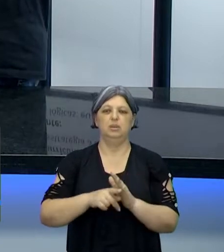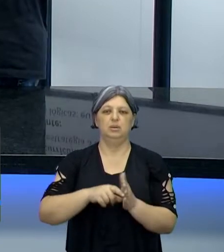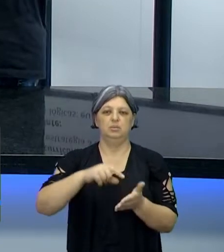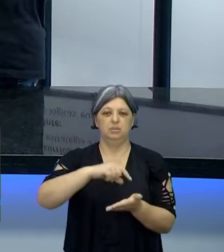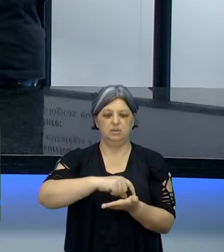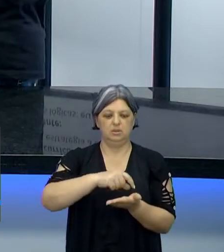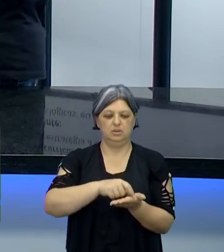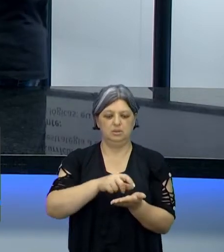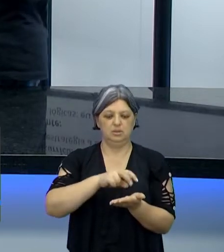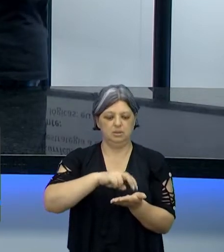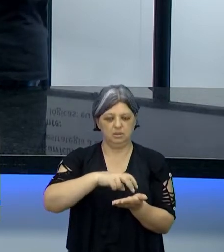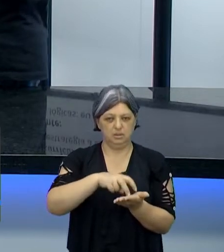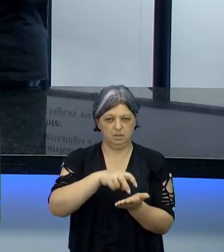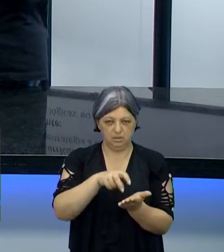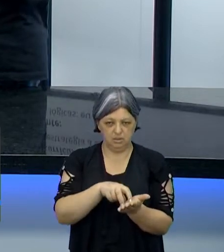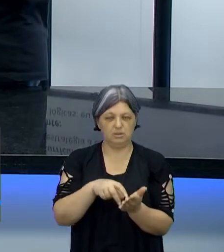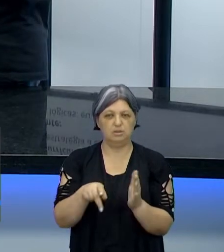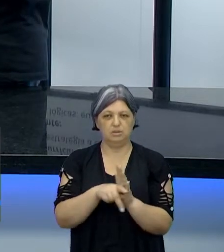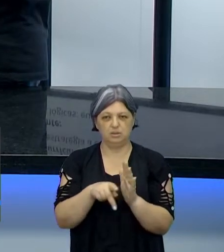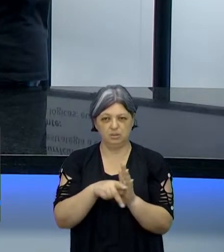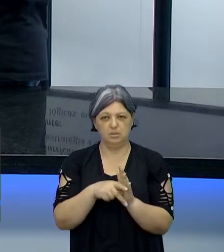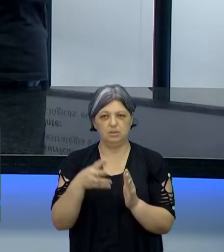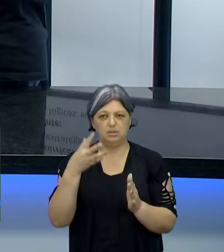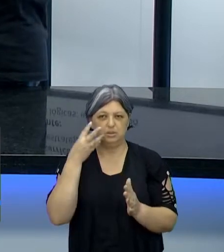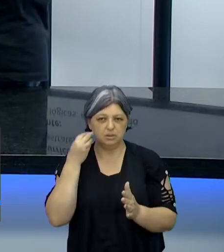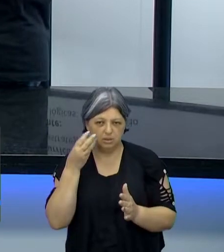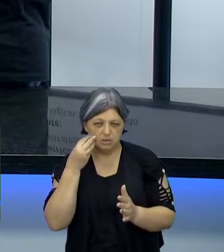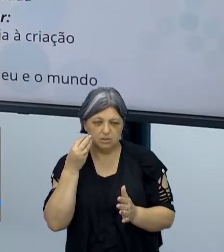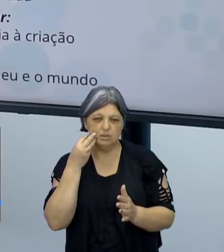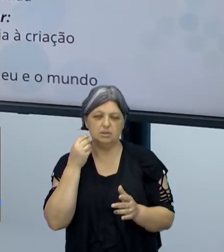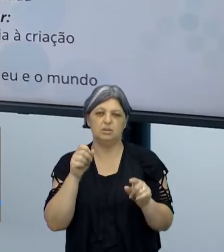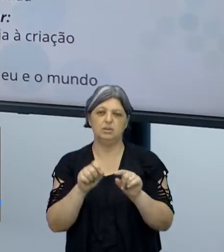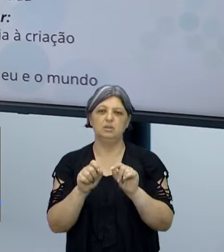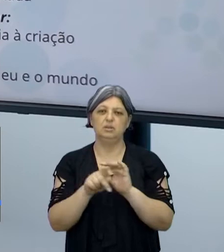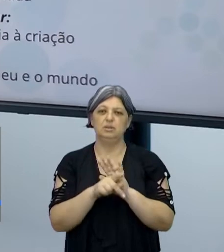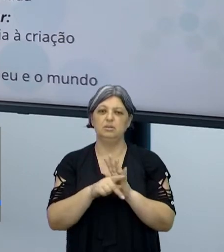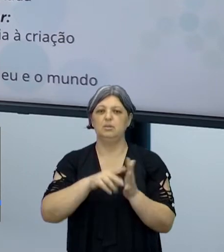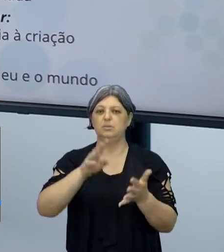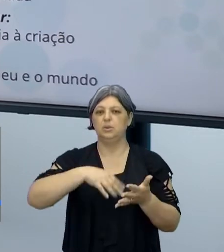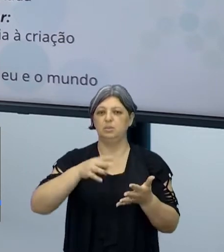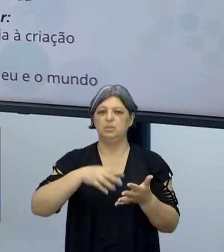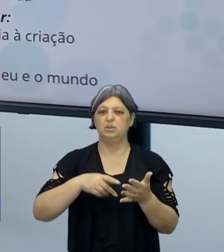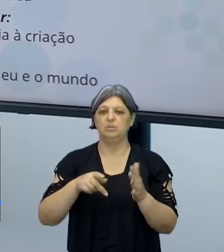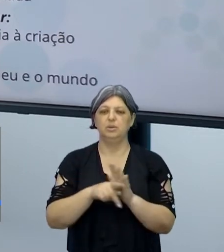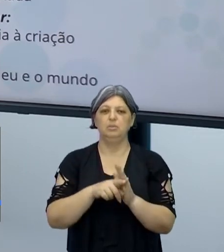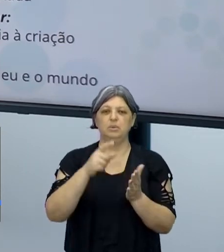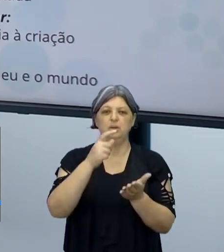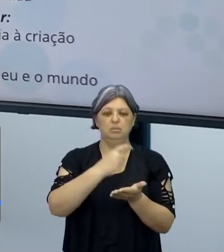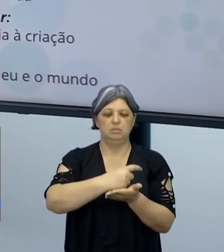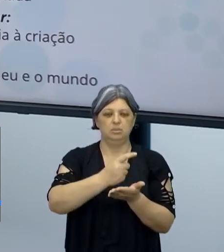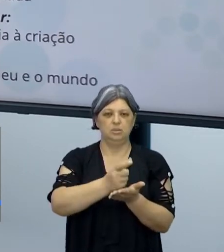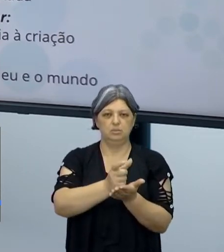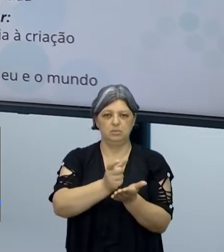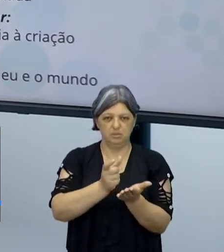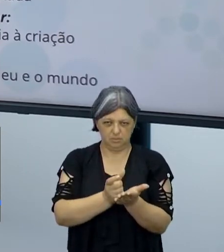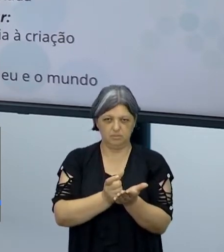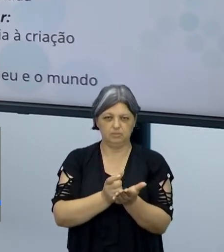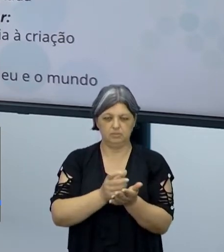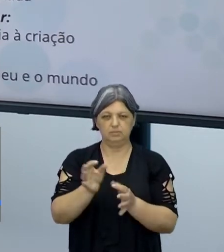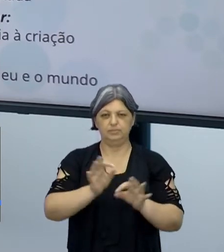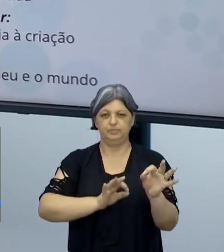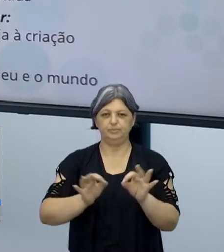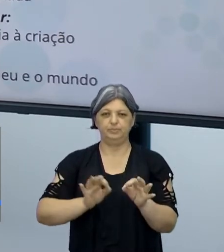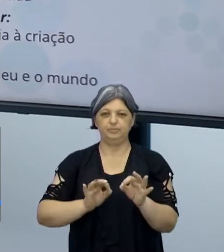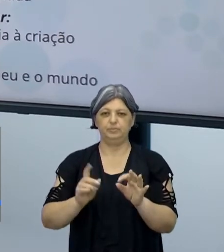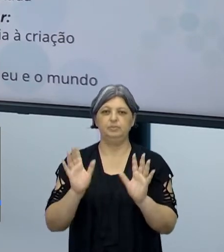Scratch, que é um tipo de programação em blocos. Só que o que acontece, né? A gente faz os comandos em blocos,